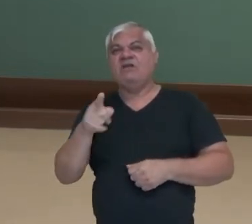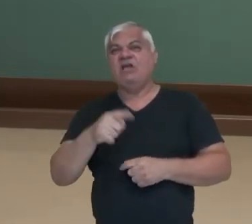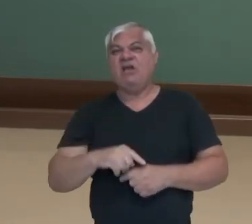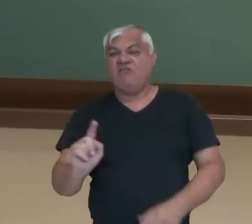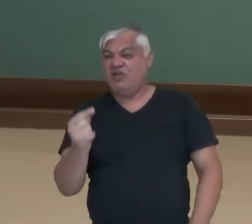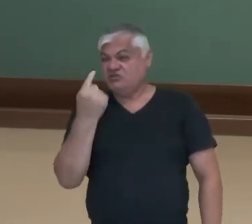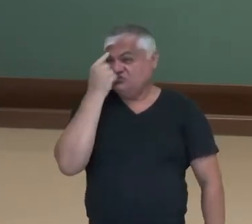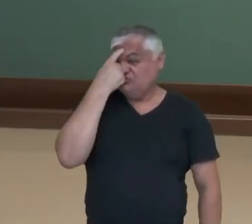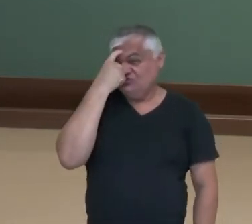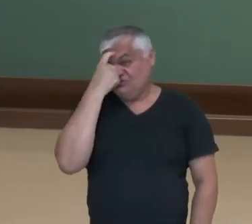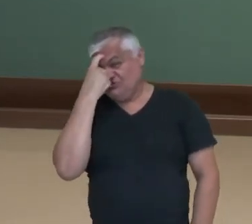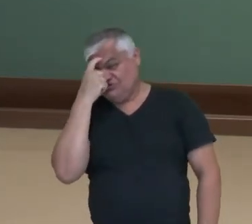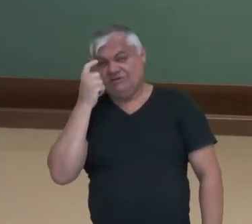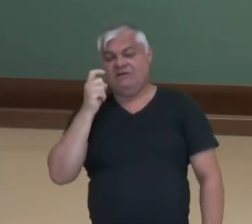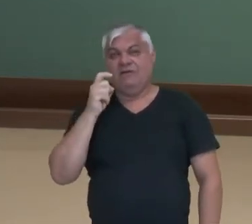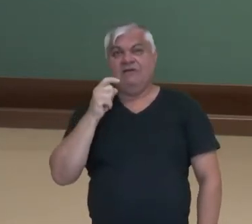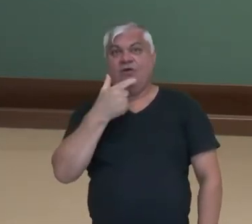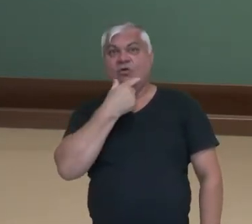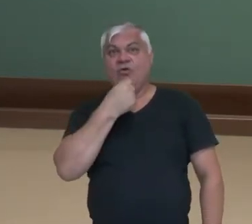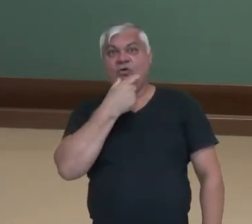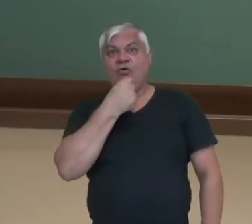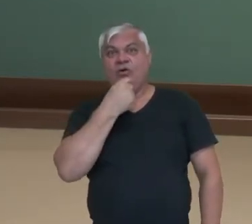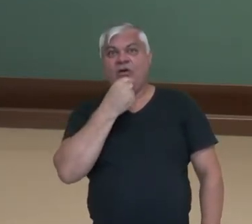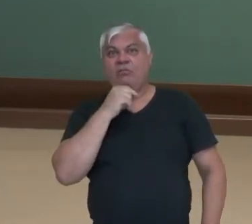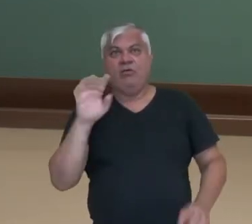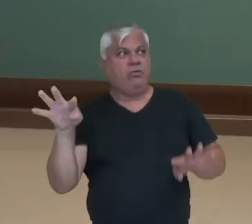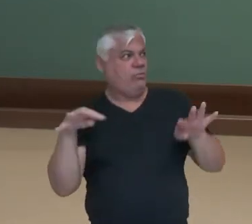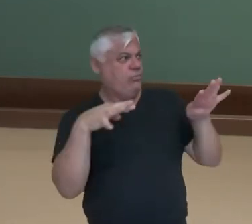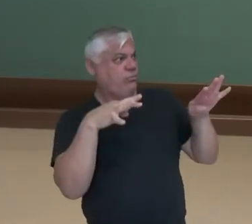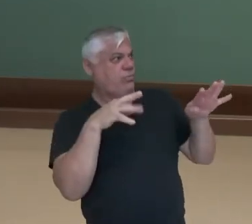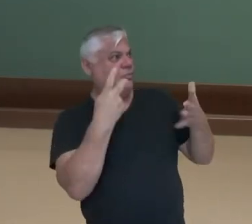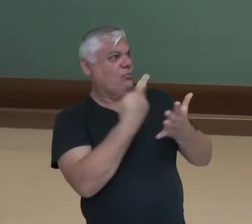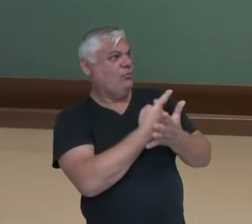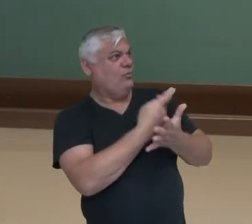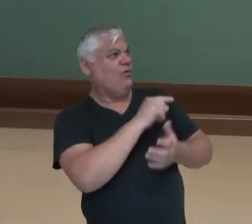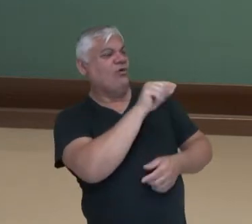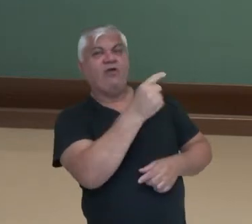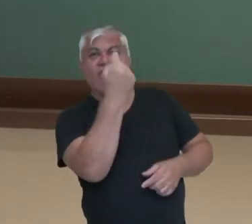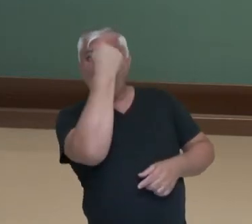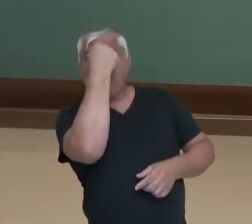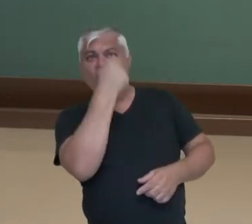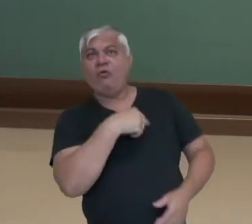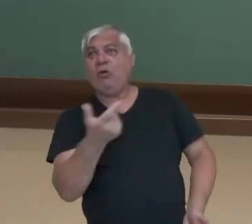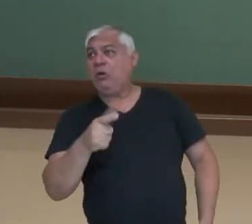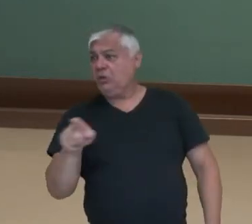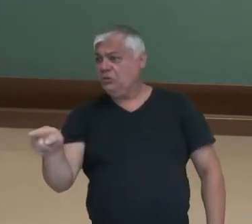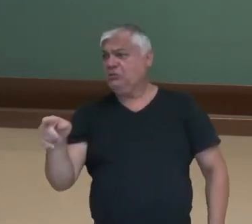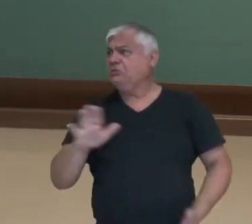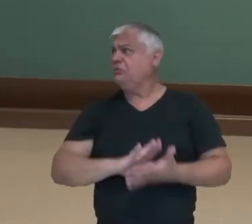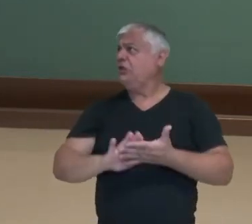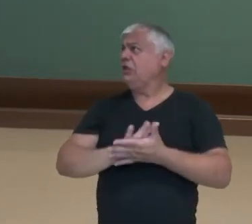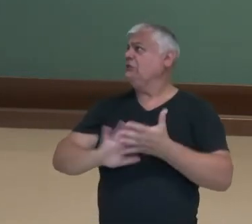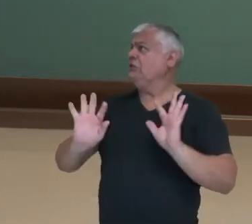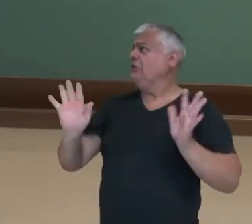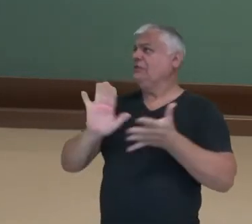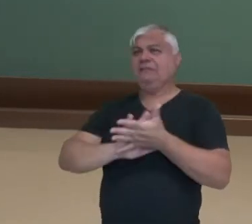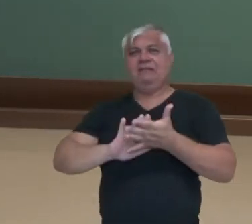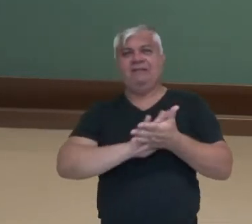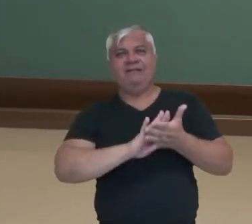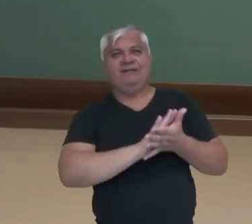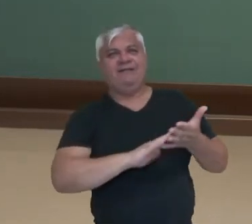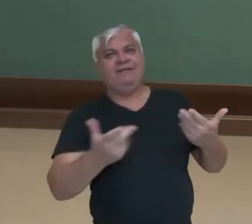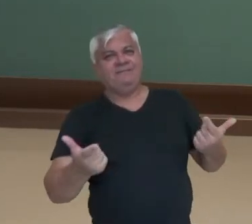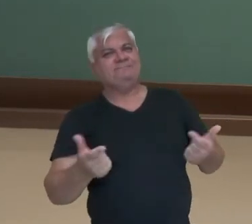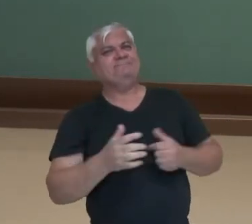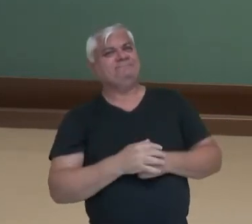Furaram meu zóio, irmão! Aí disse que os outros ciclopes, o que aconteceu, irmão? Quem furou teu zóio? O ninguém furou meu zóio. Daí disse, esse nosso